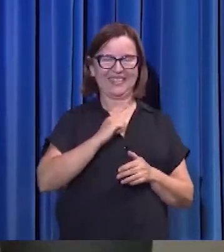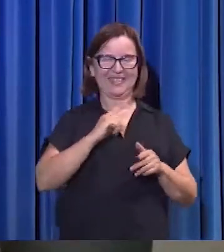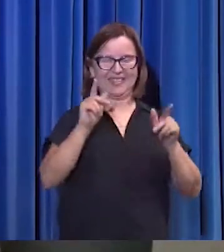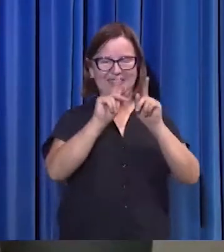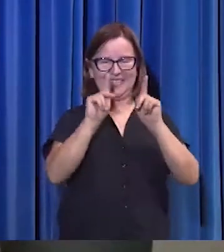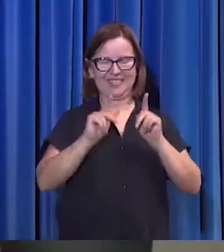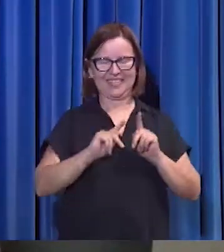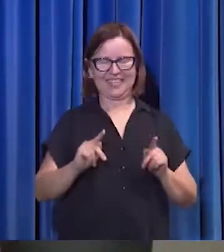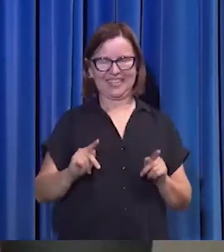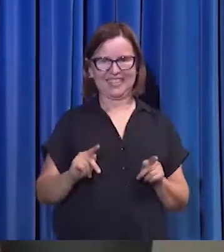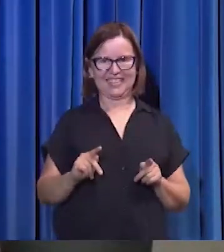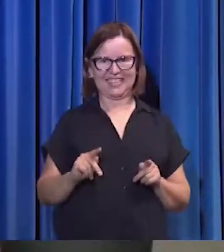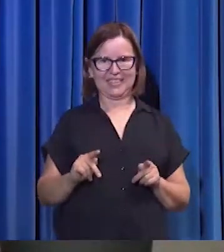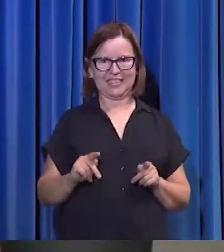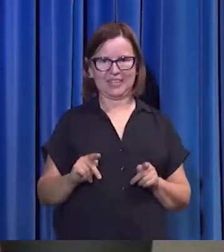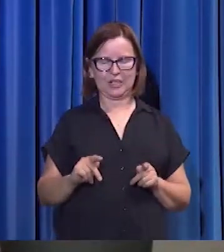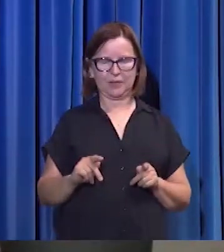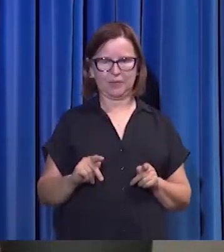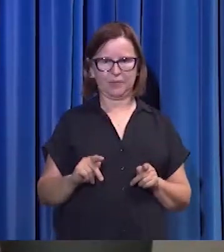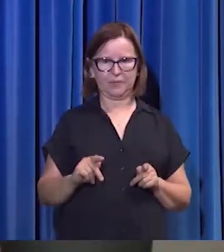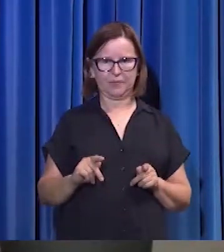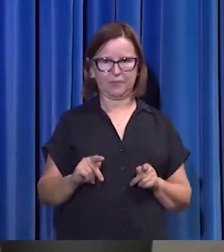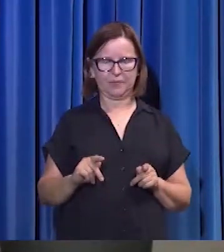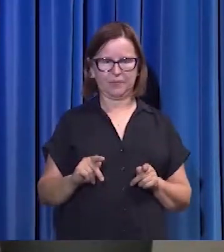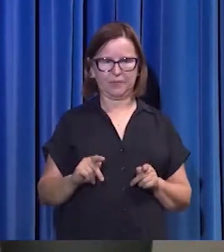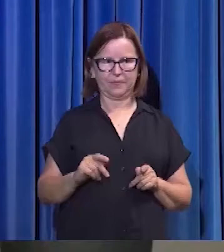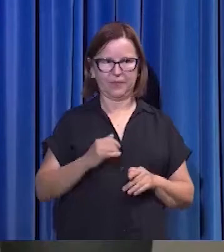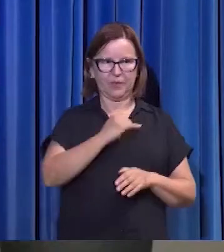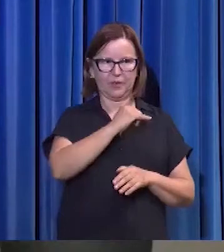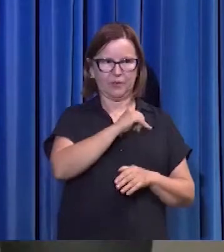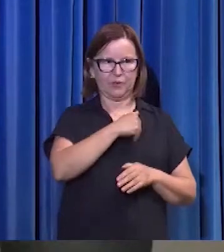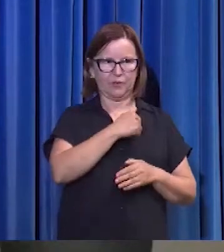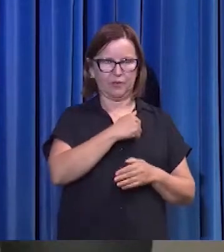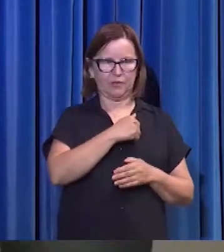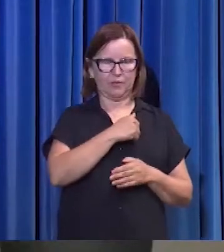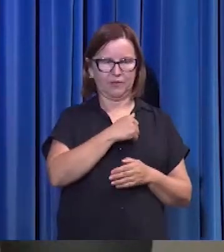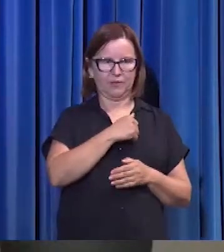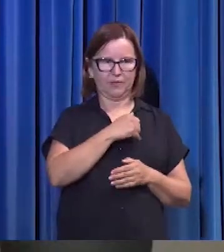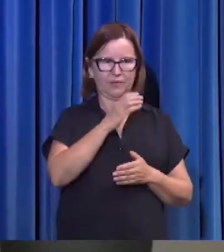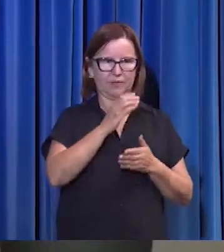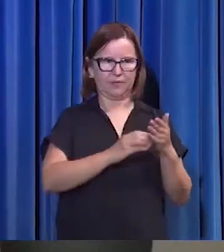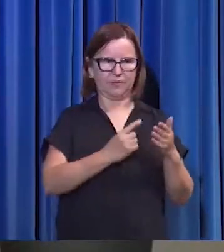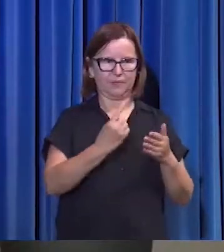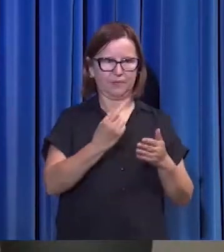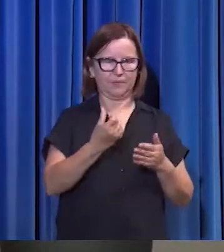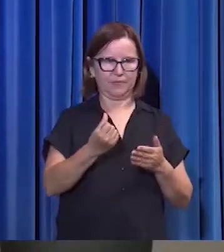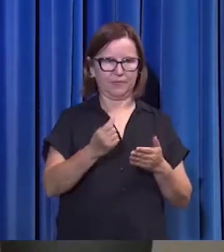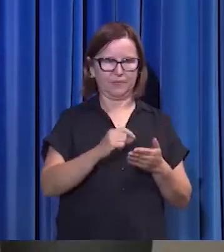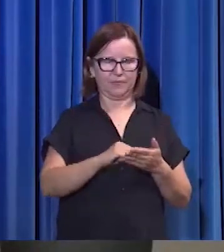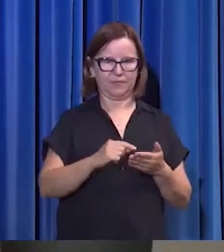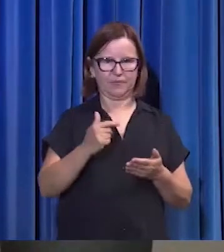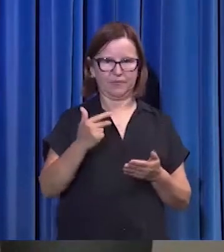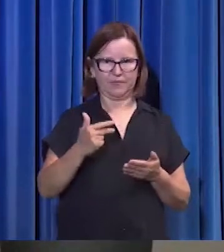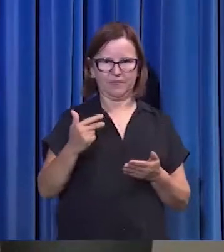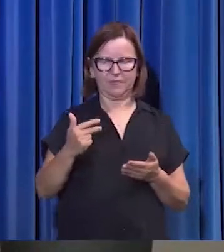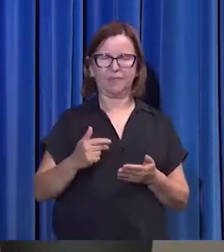o versículo 33 de João 16. João 16,